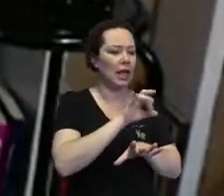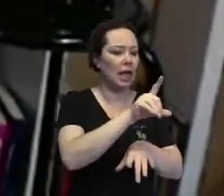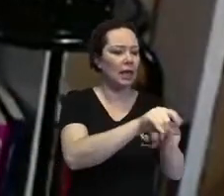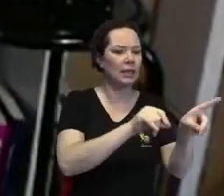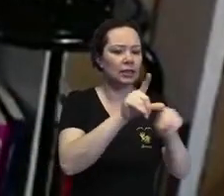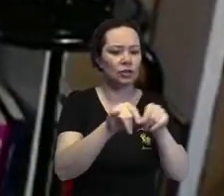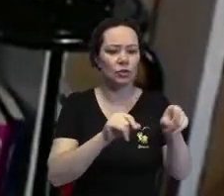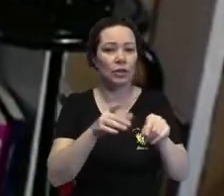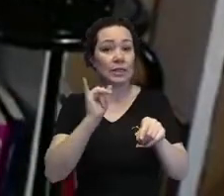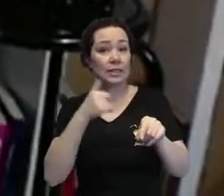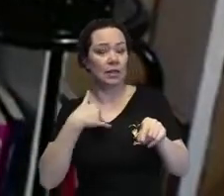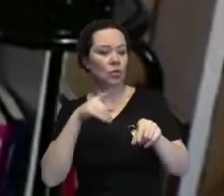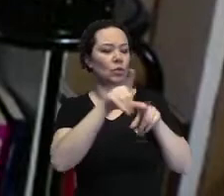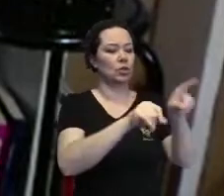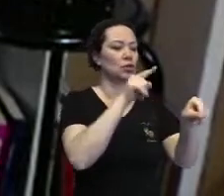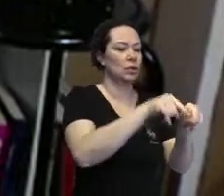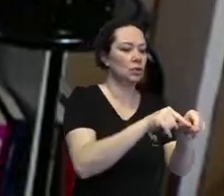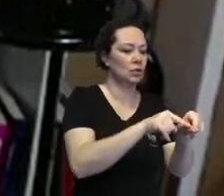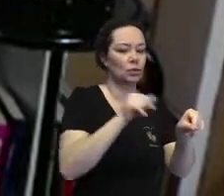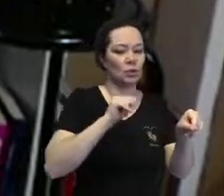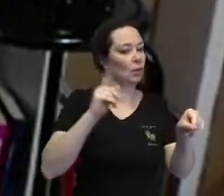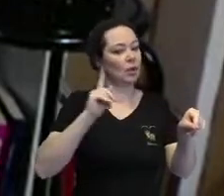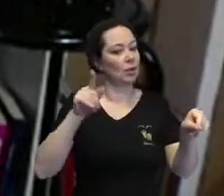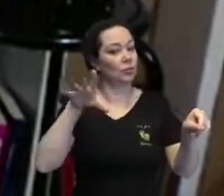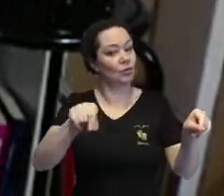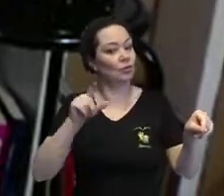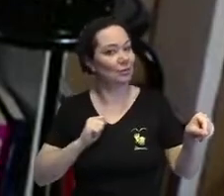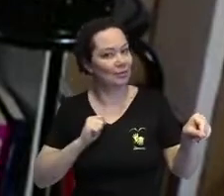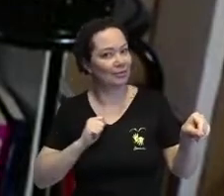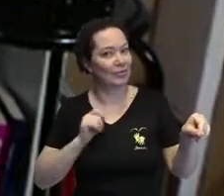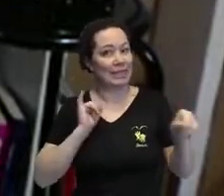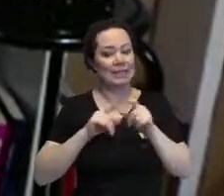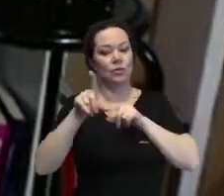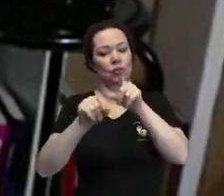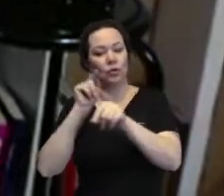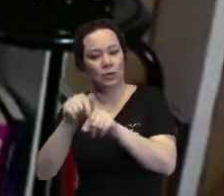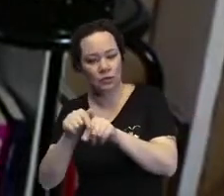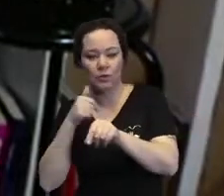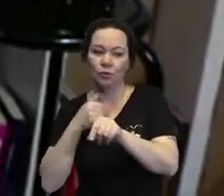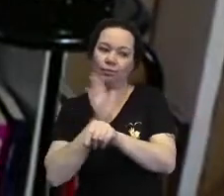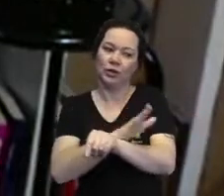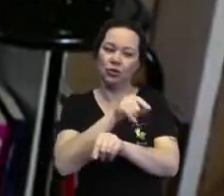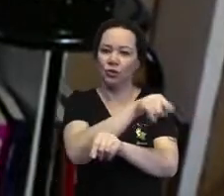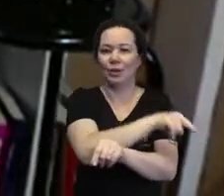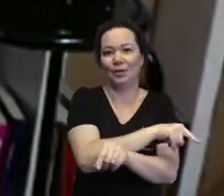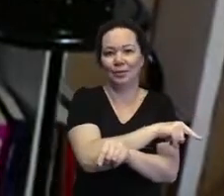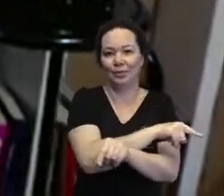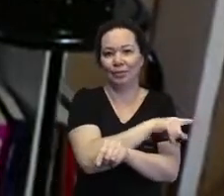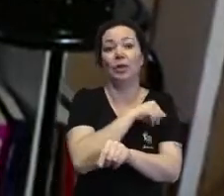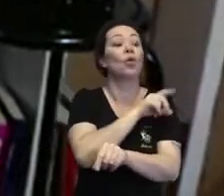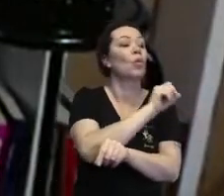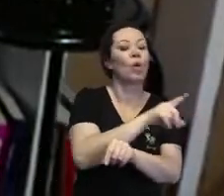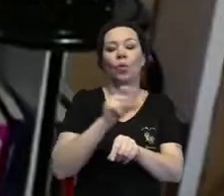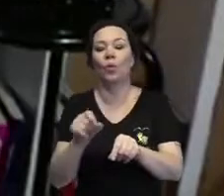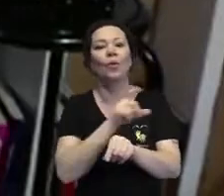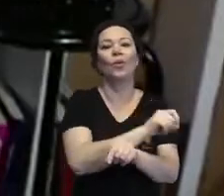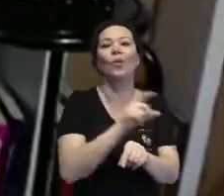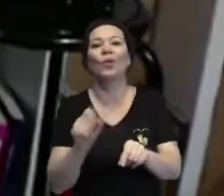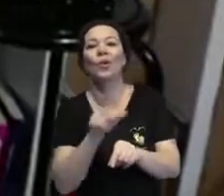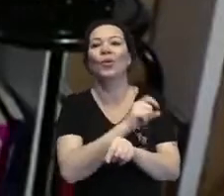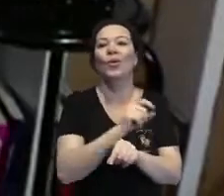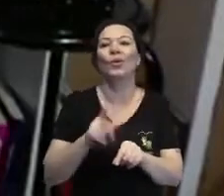renúncia, e a solidariedade pressupõe algumas delas. Então, nós queremos convidar a você que está